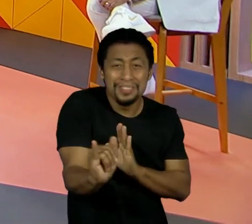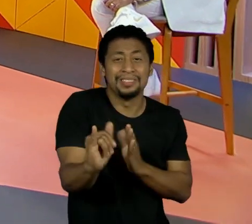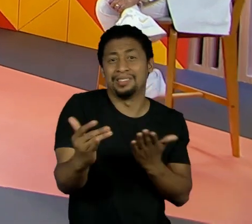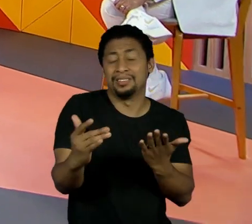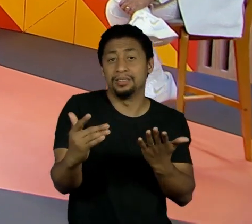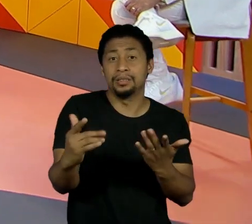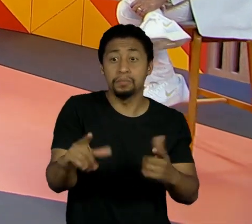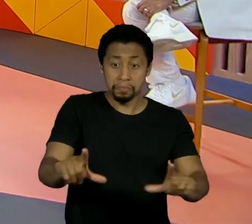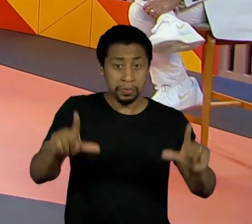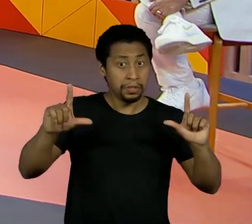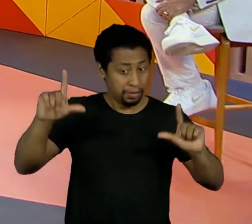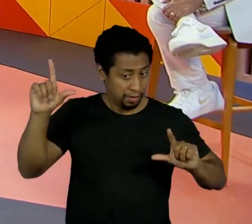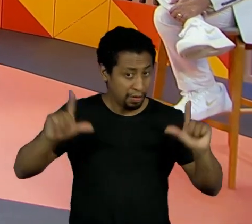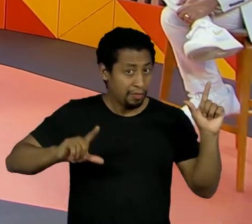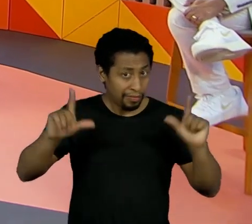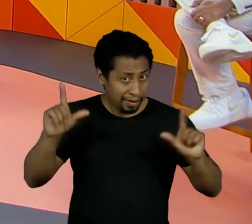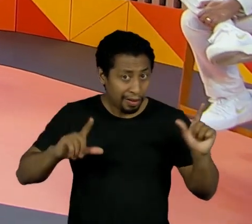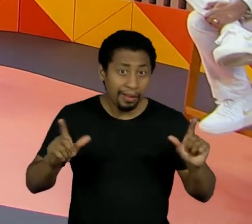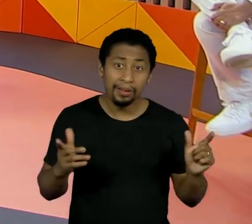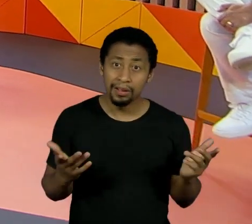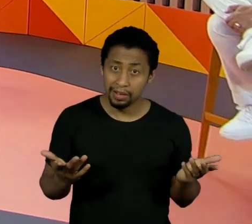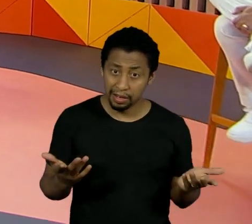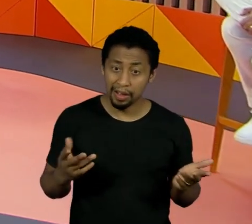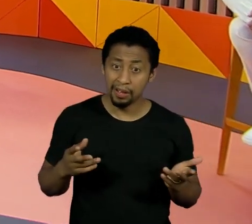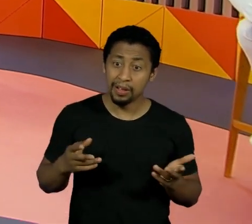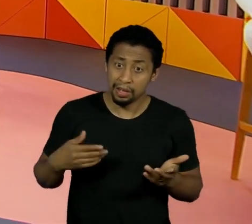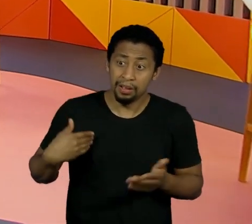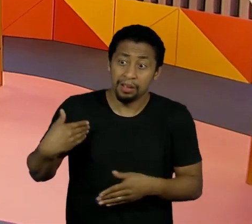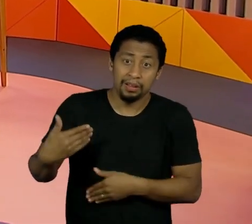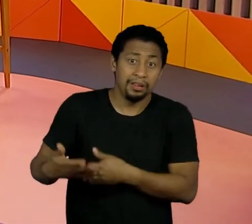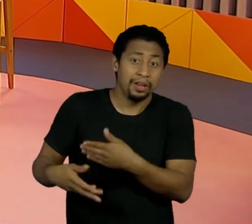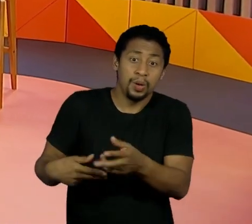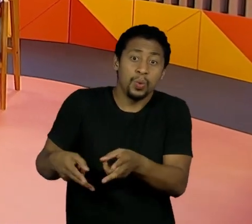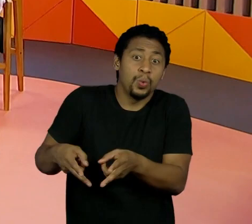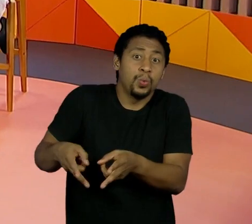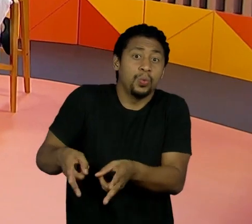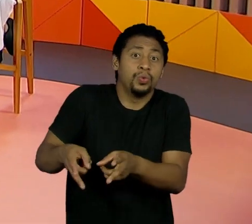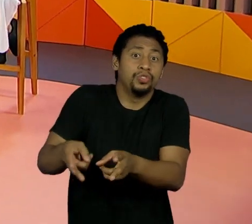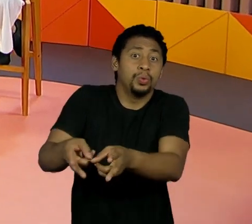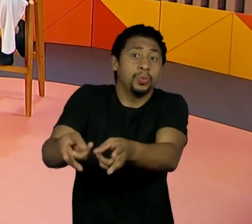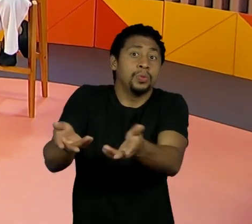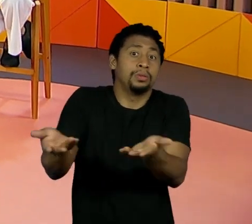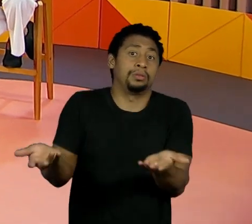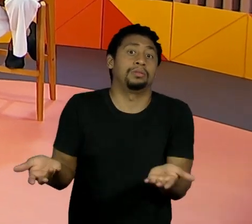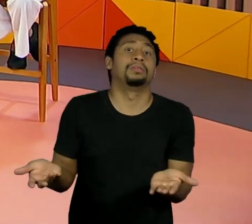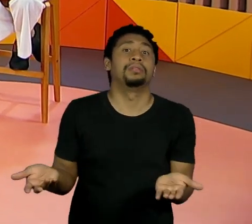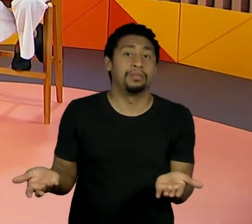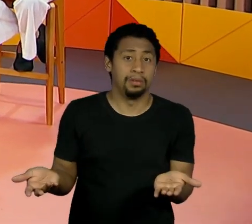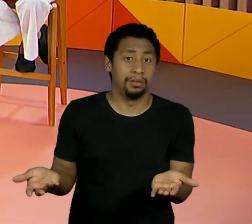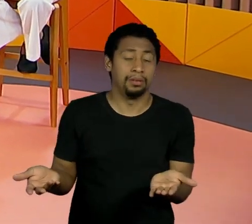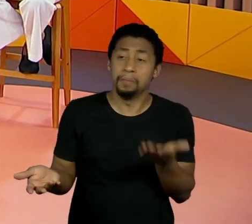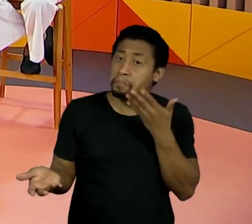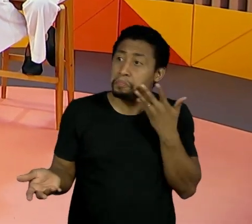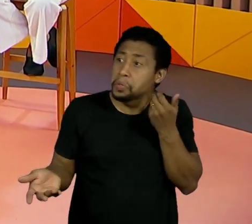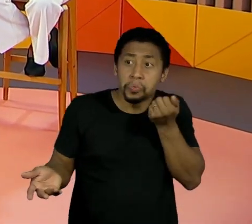televisão, se perpetuando em lugares onde não podem ser